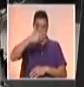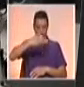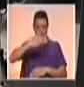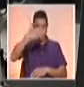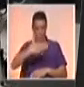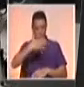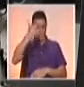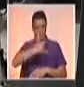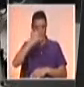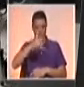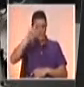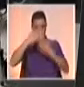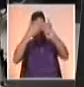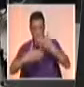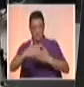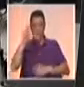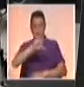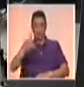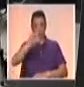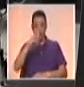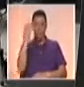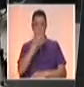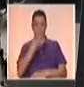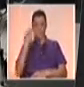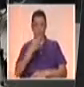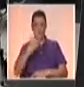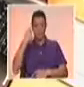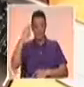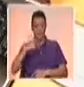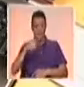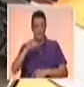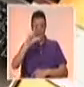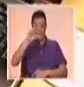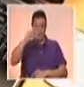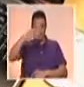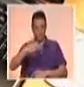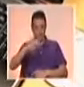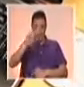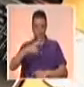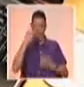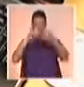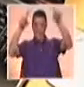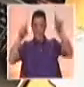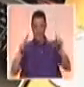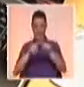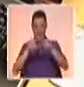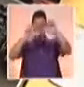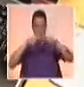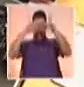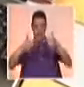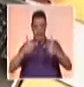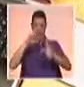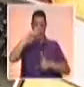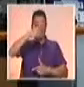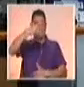na RTP2, a partir de Lisboa e do Porto, são emitidos com língua gestual em duplo ecrã na página online